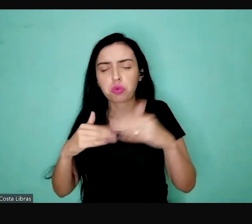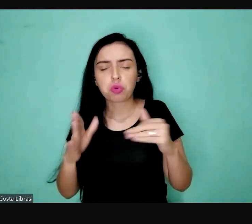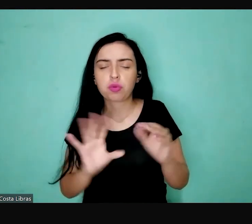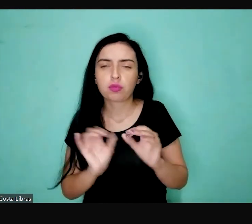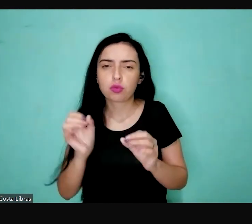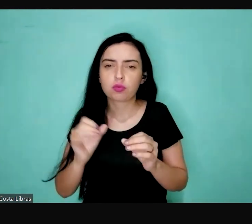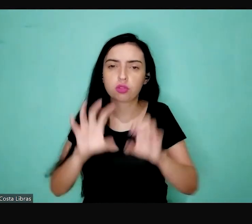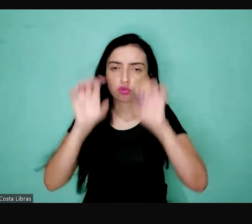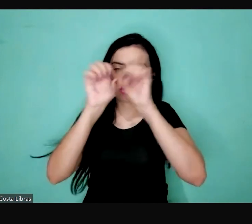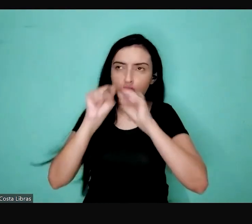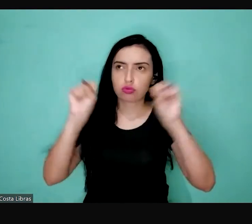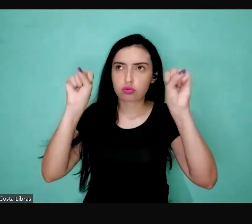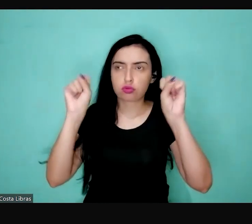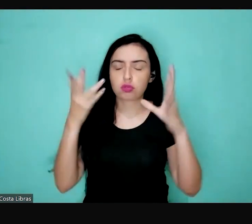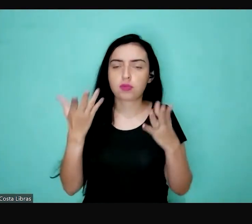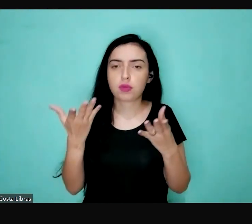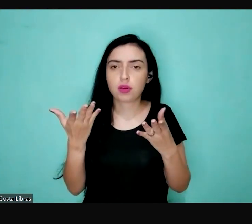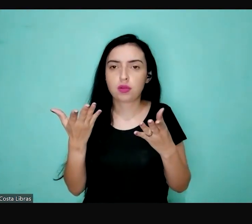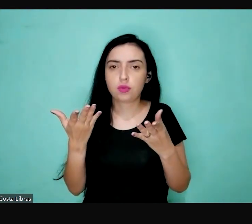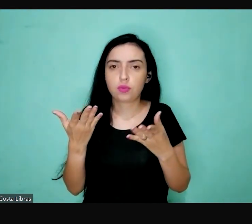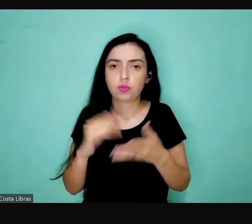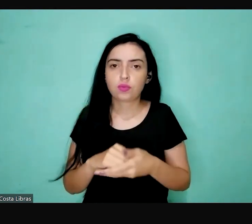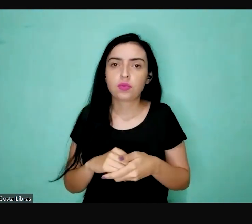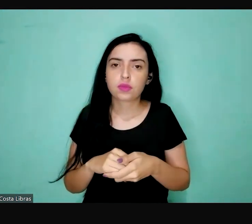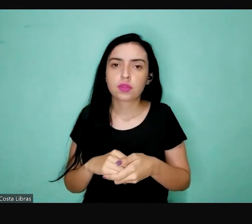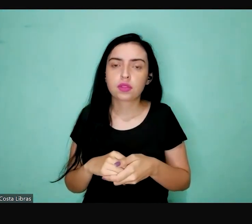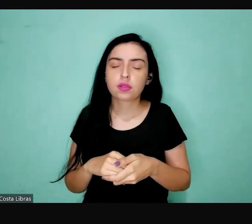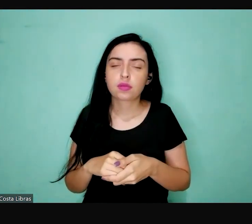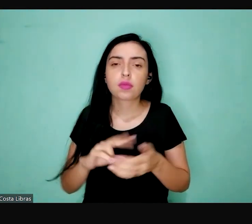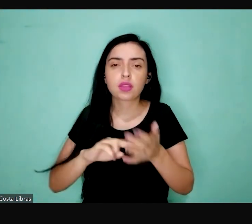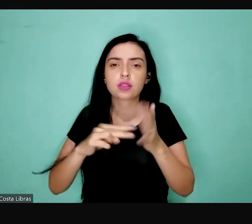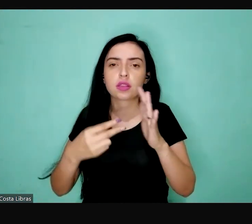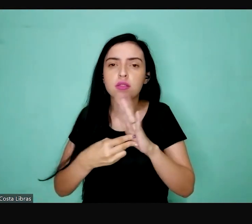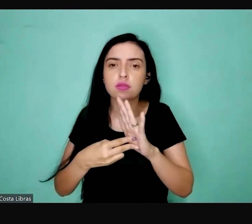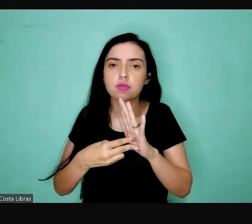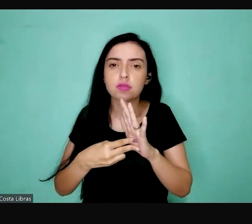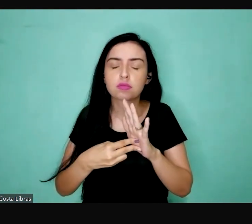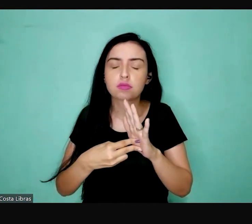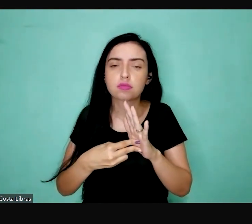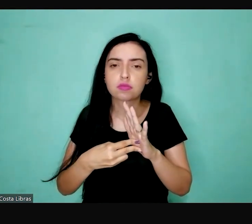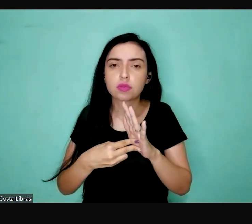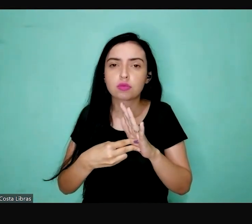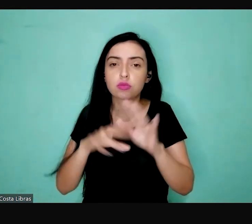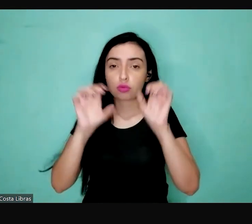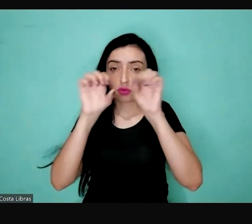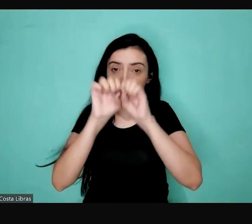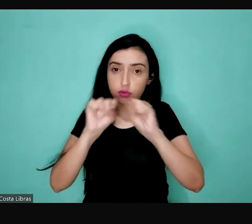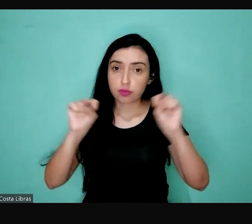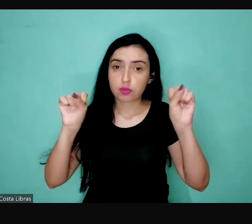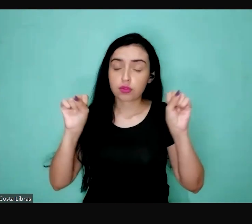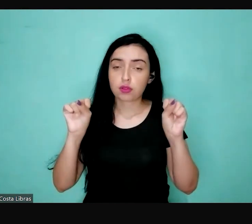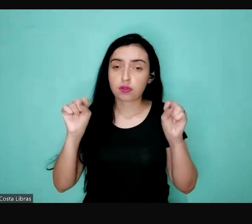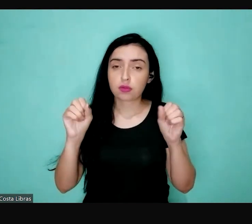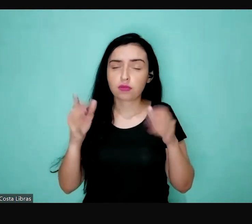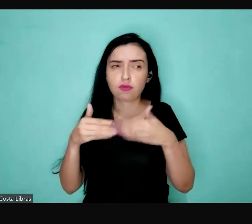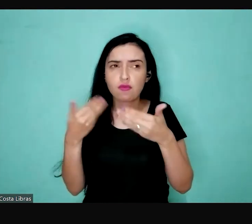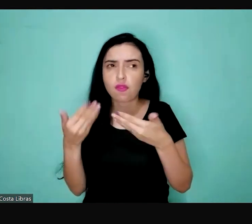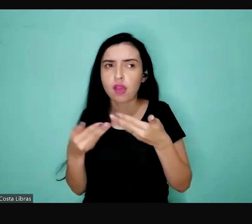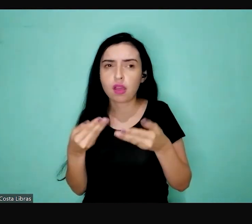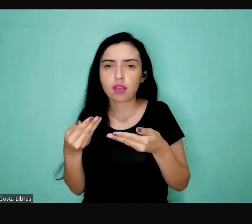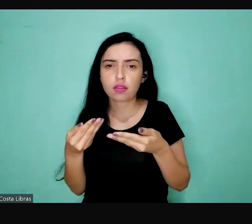Tribunal Constitucional, essa interpretação do Tribunal Constitucional vai